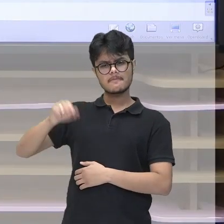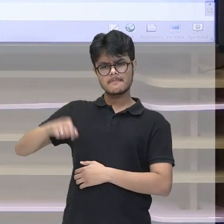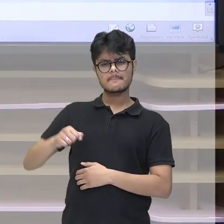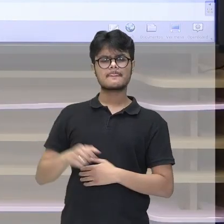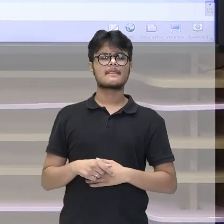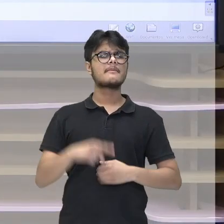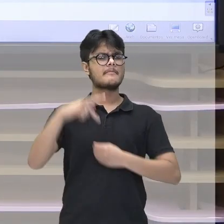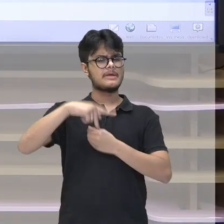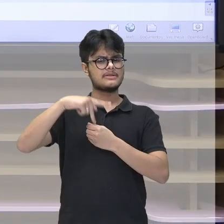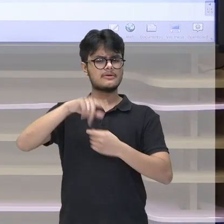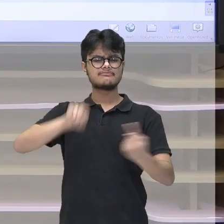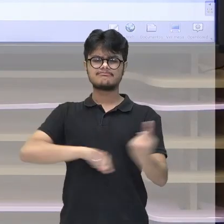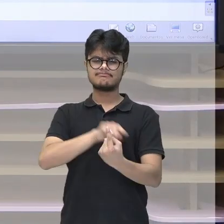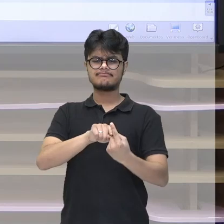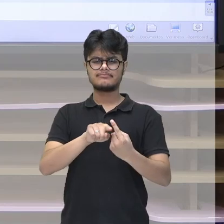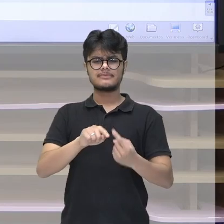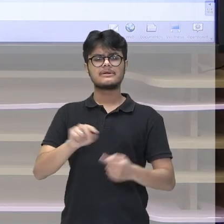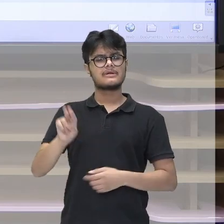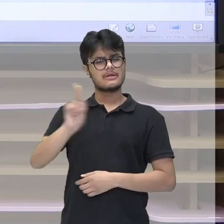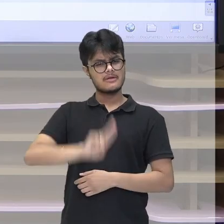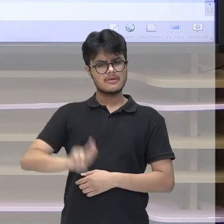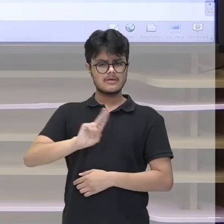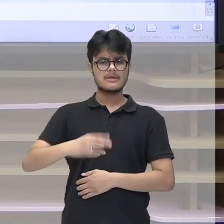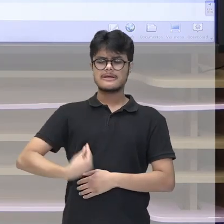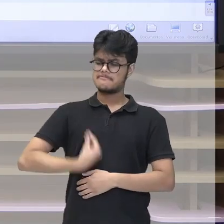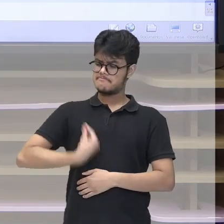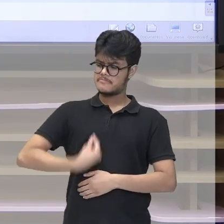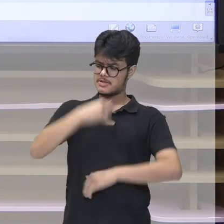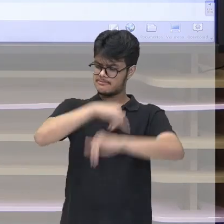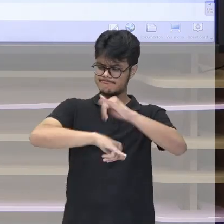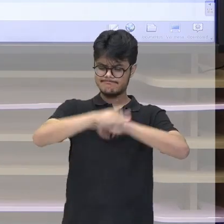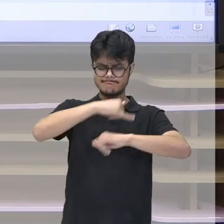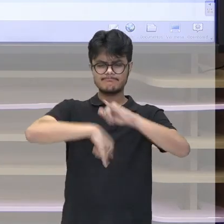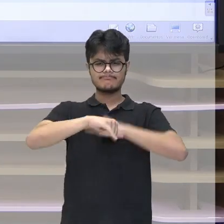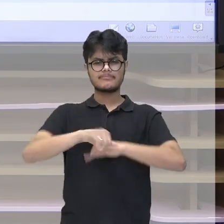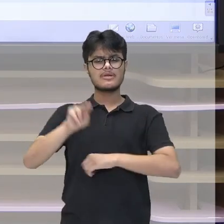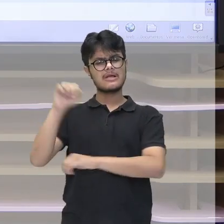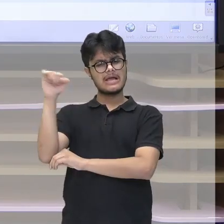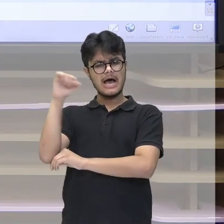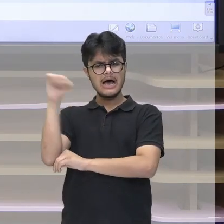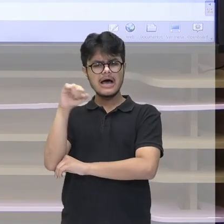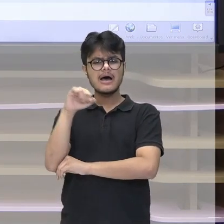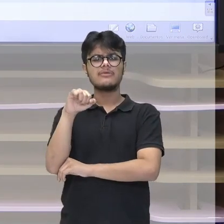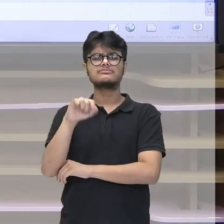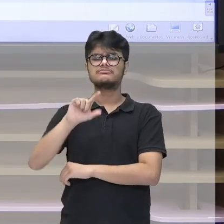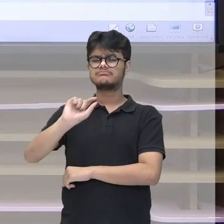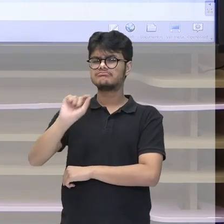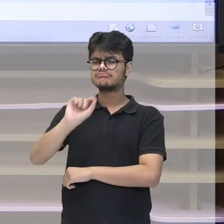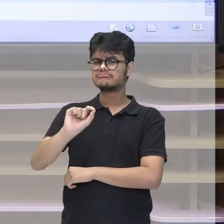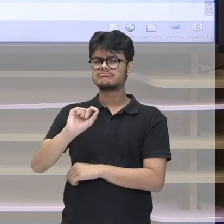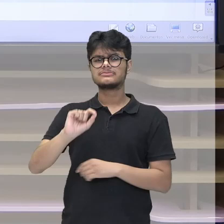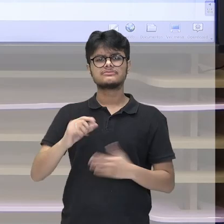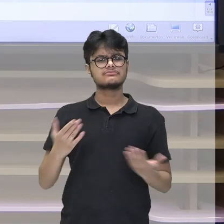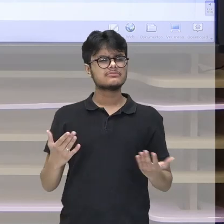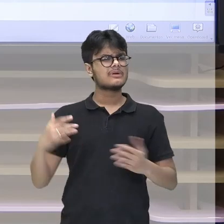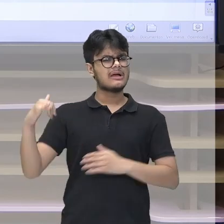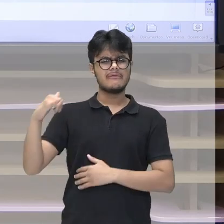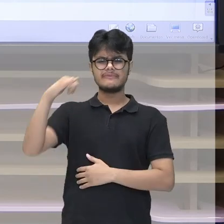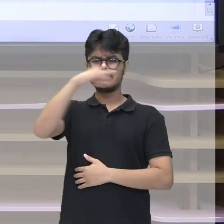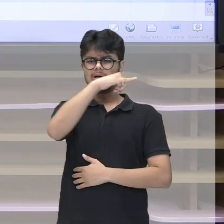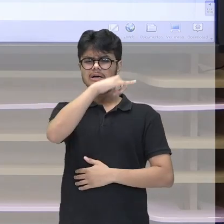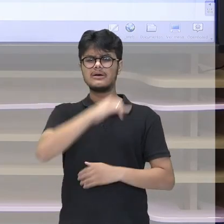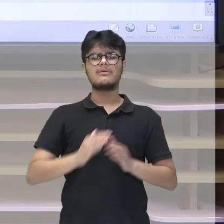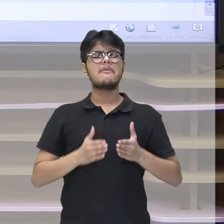do petróleo, que é de servir como combustível, né, para os automóveis, para o avião,